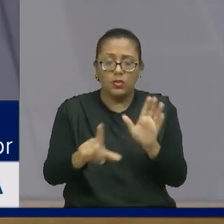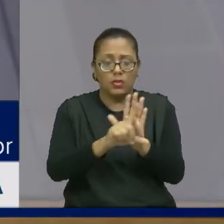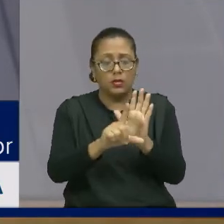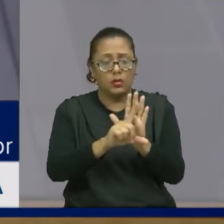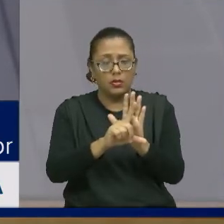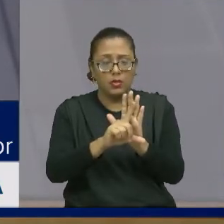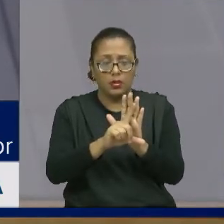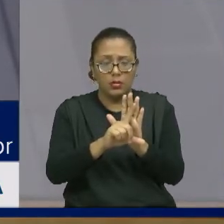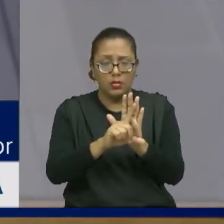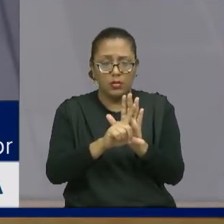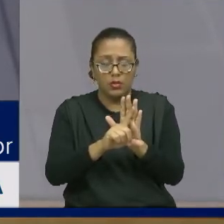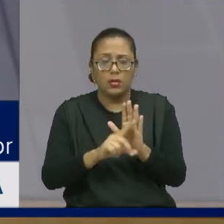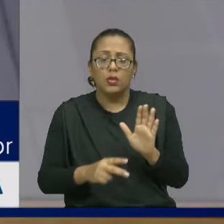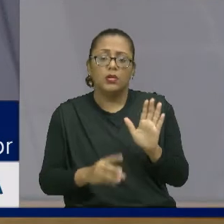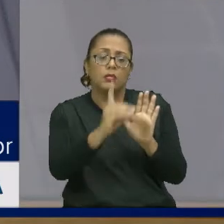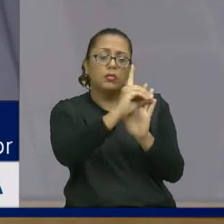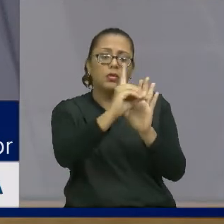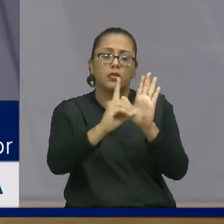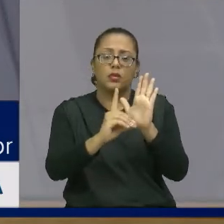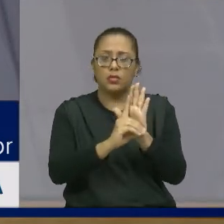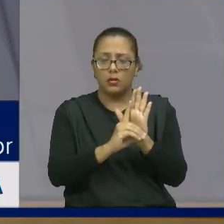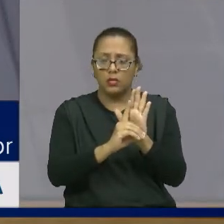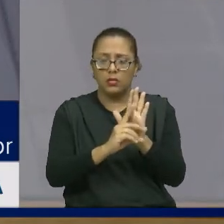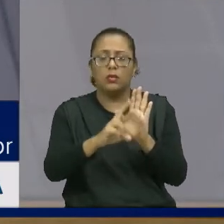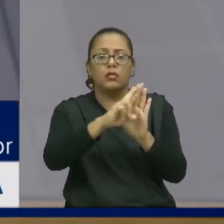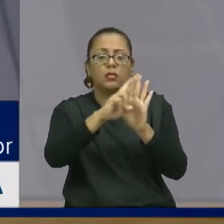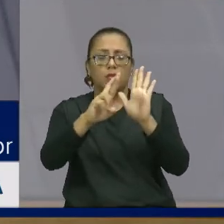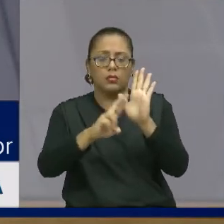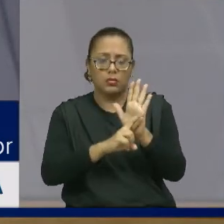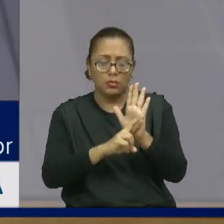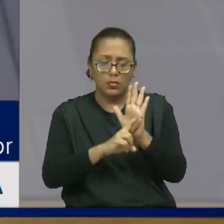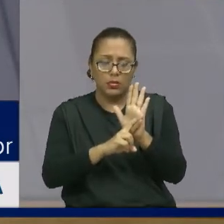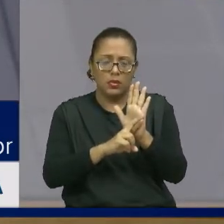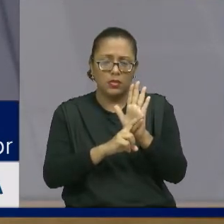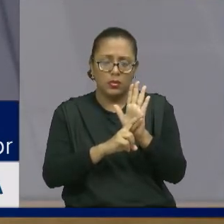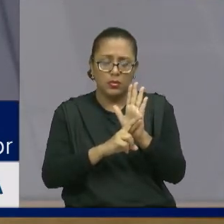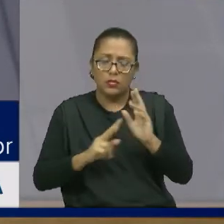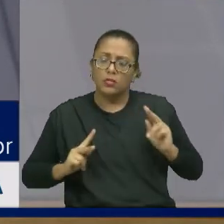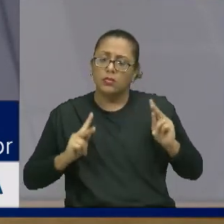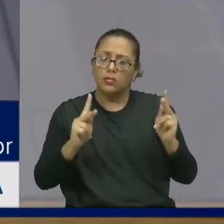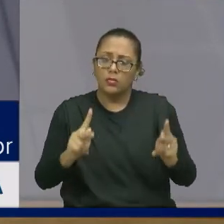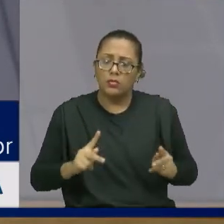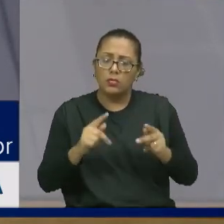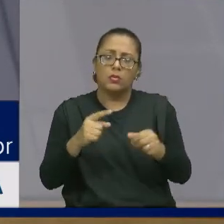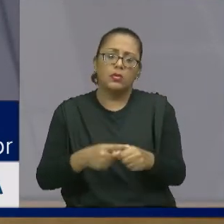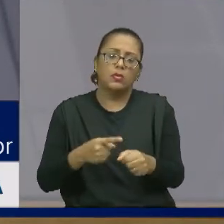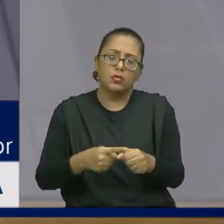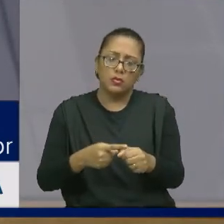da administração pública e municipal, administração pública municipal,